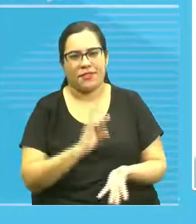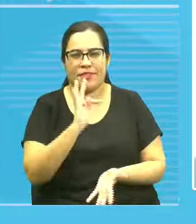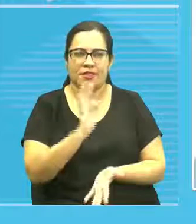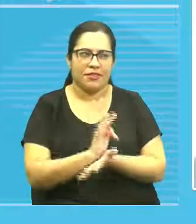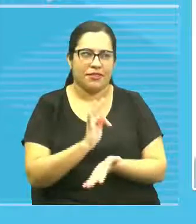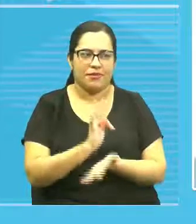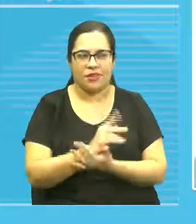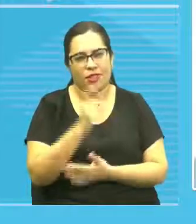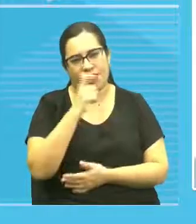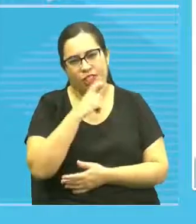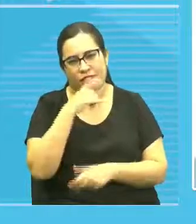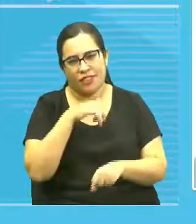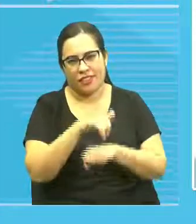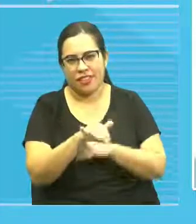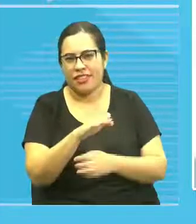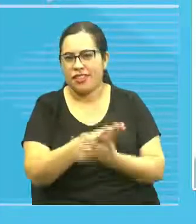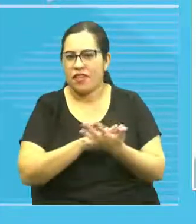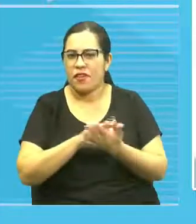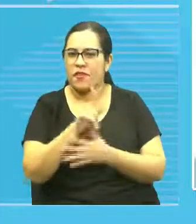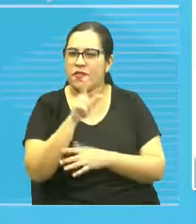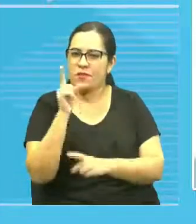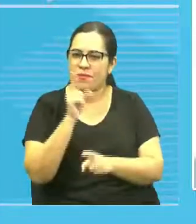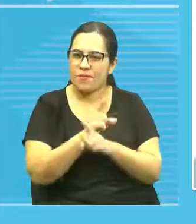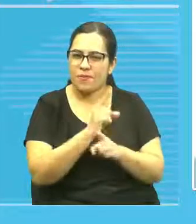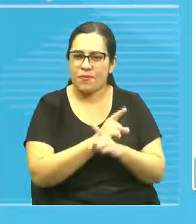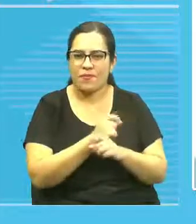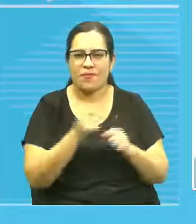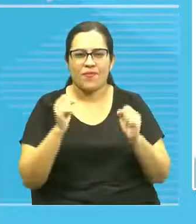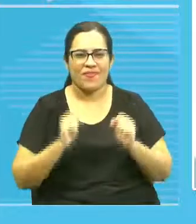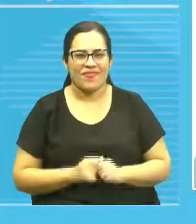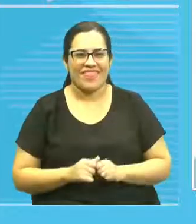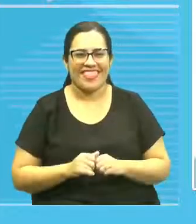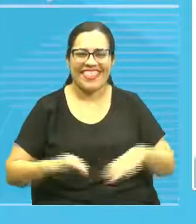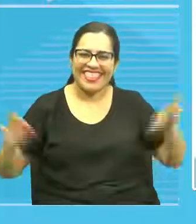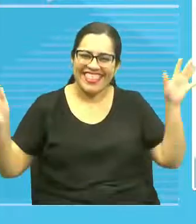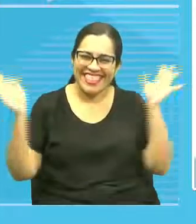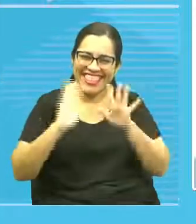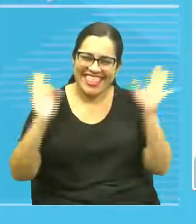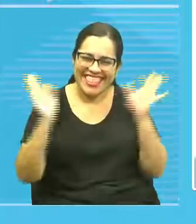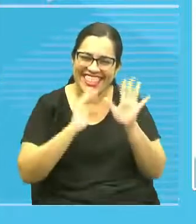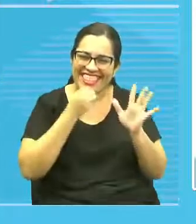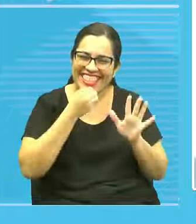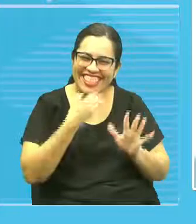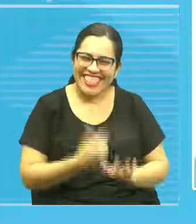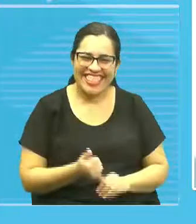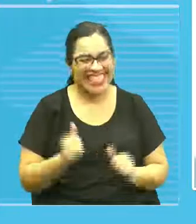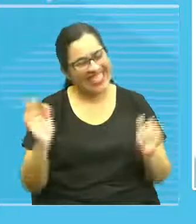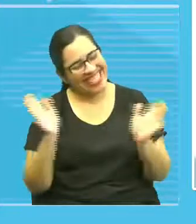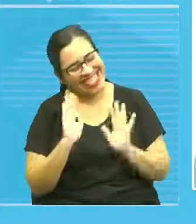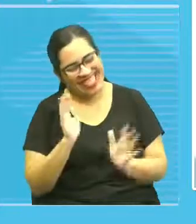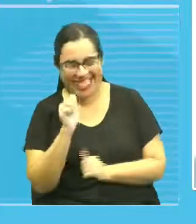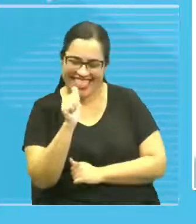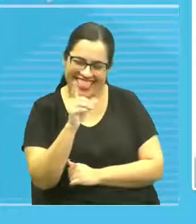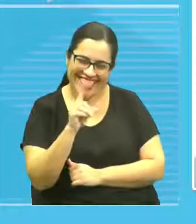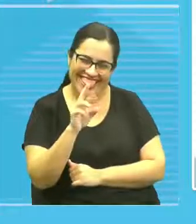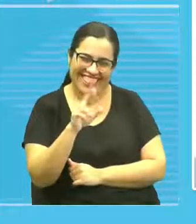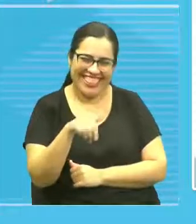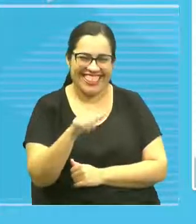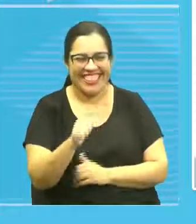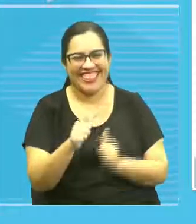tô mentindo, não. Pode procurar. Eu vi. Olha aí a Rosinha. Adriana. Ai, Rosinha.